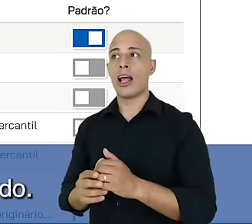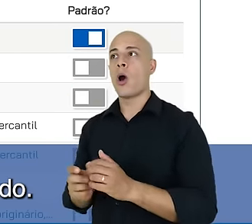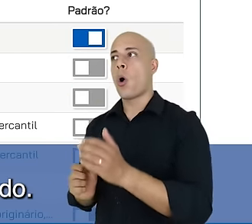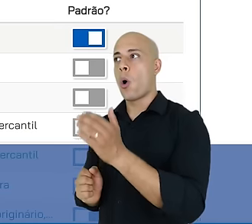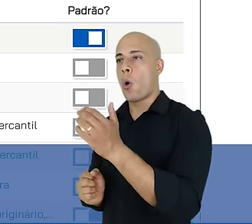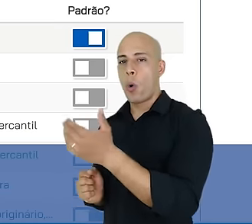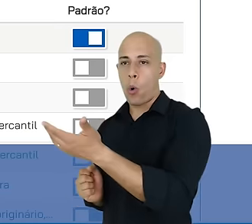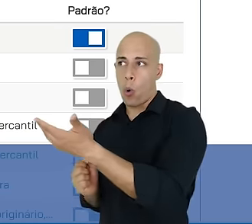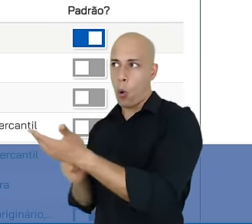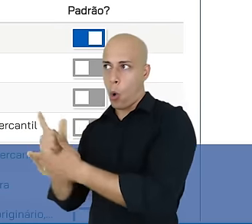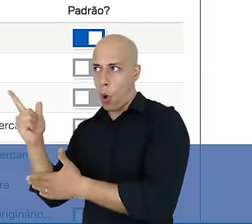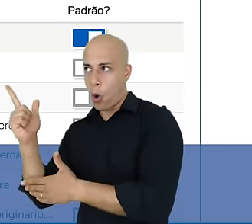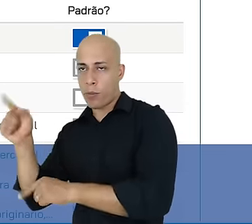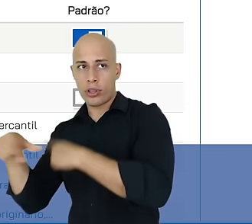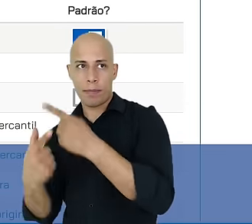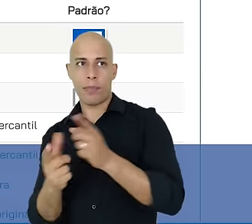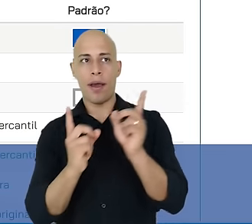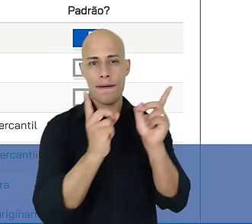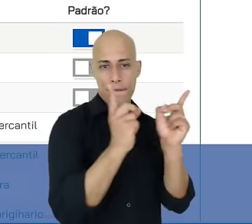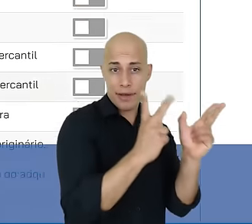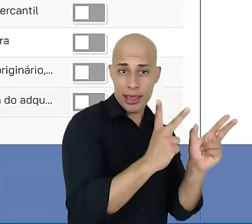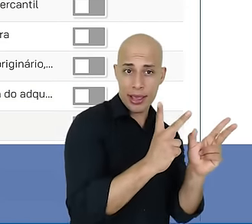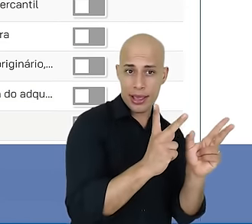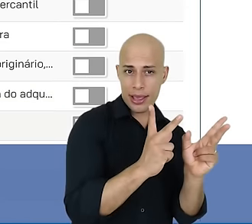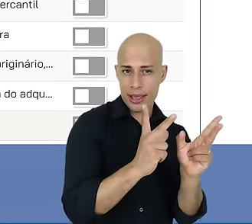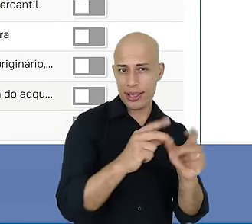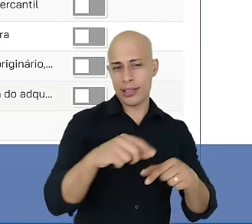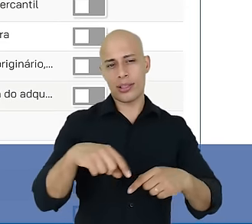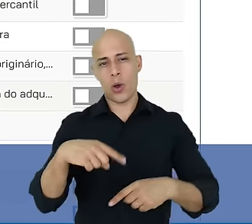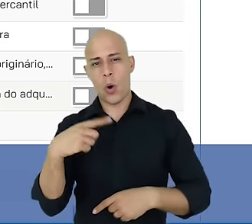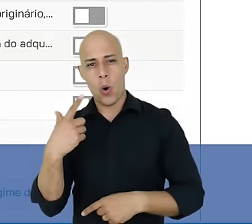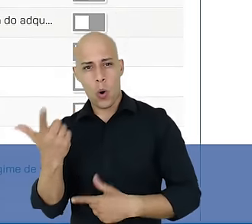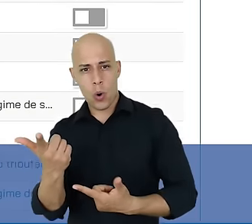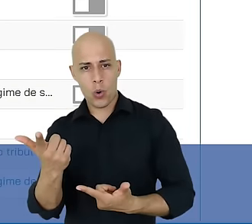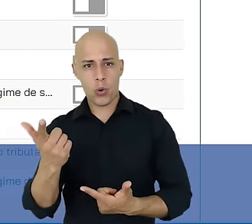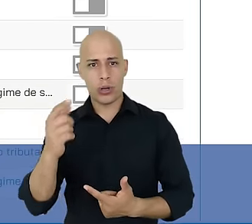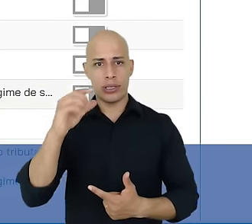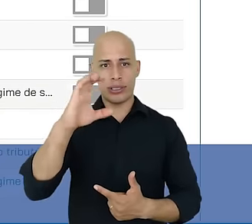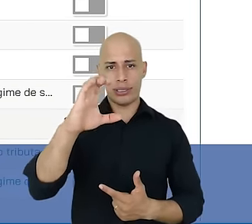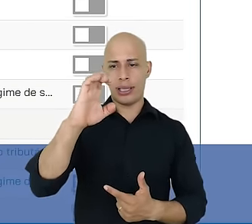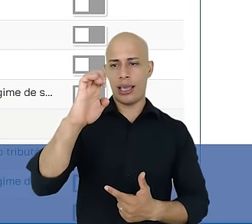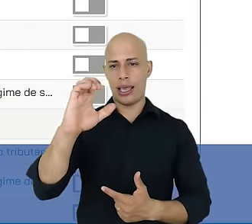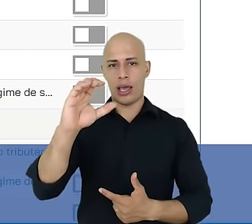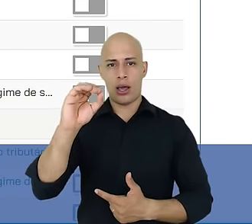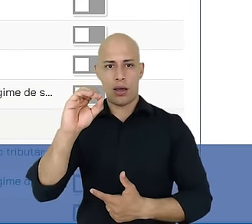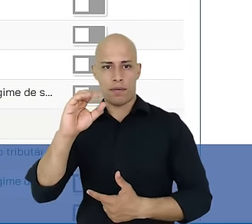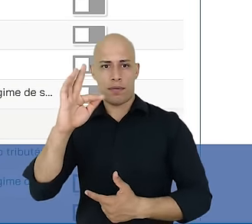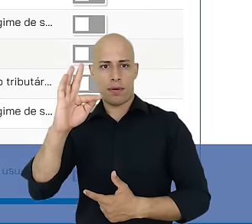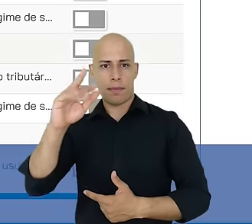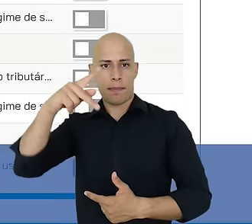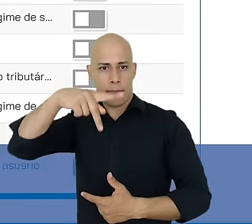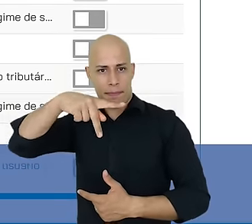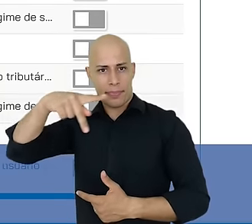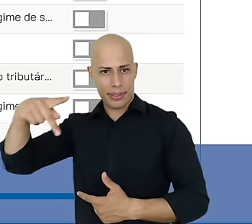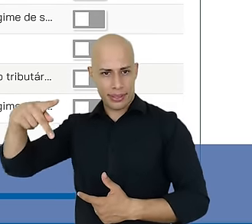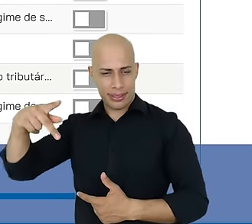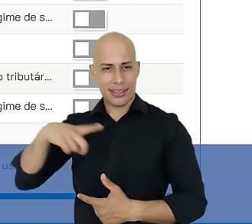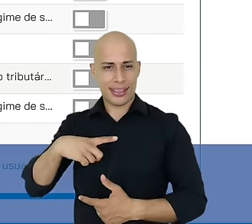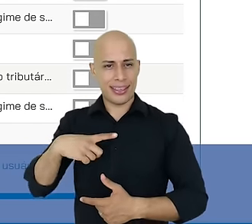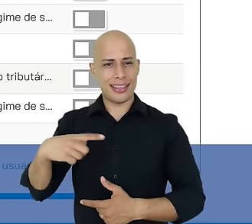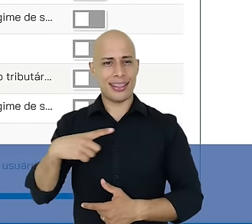e revendo então eu uso essa cfop né A CF P de substitução tributária né tá aqui cadê